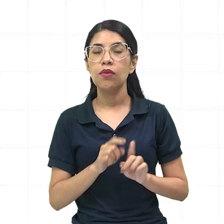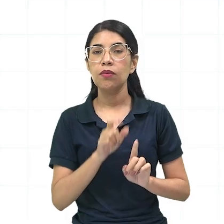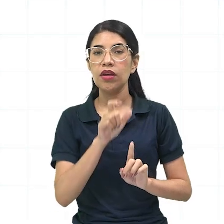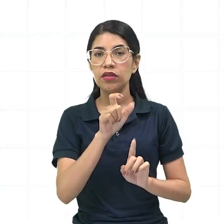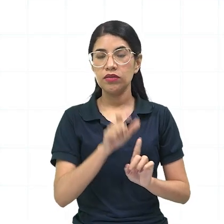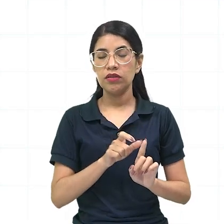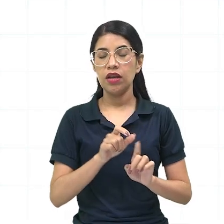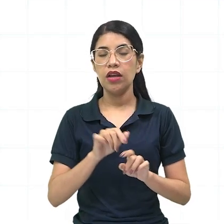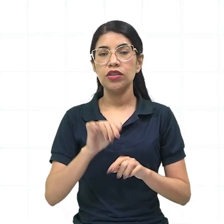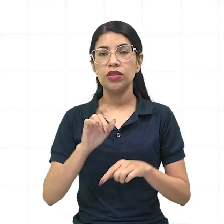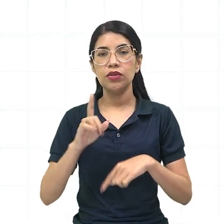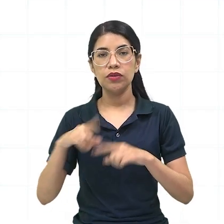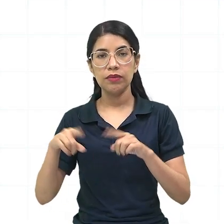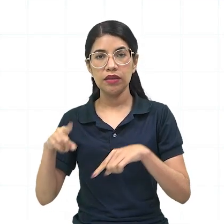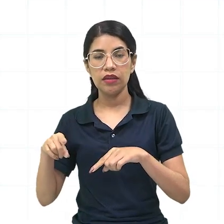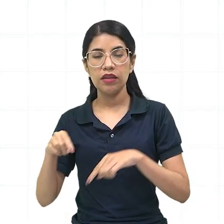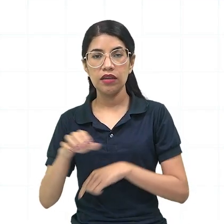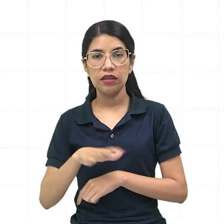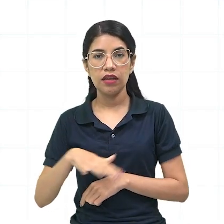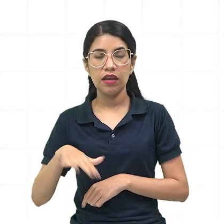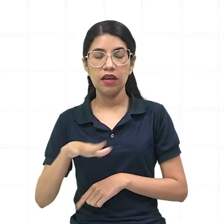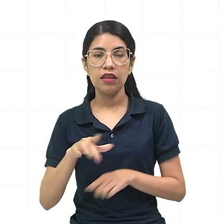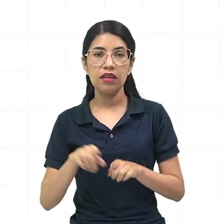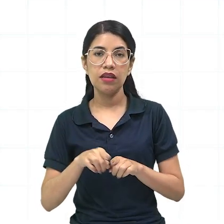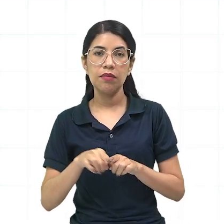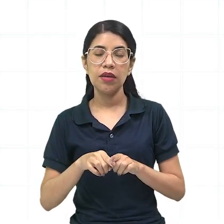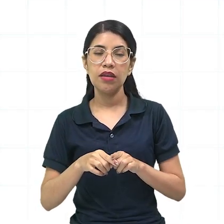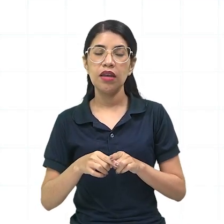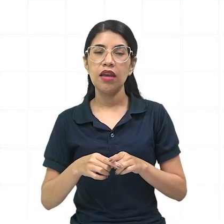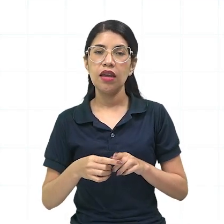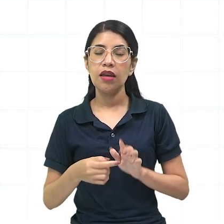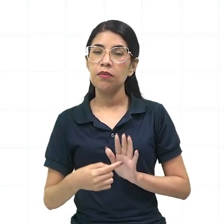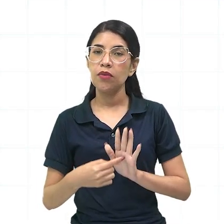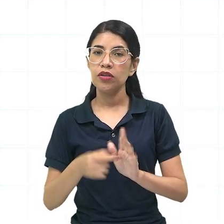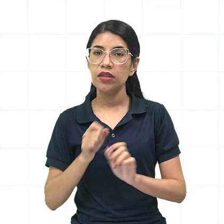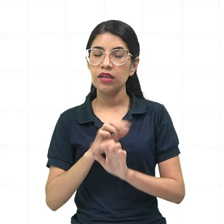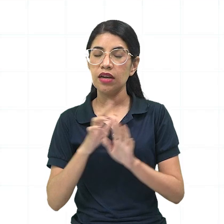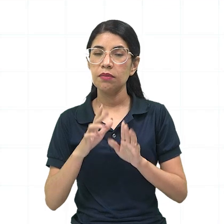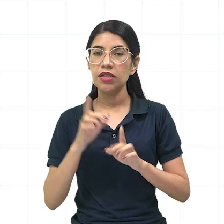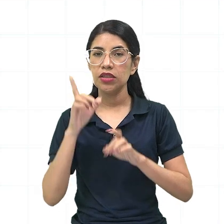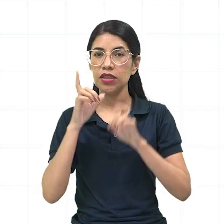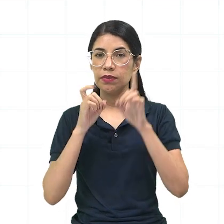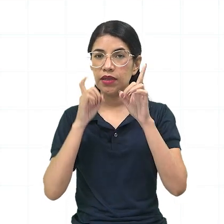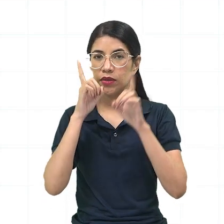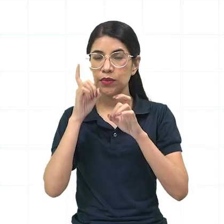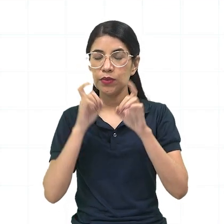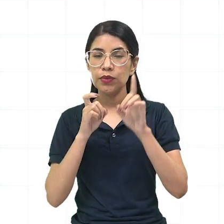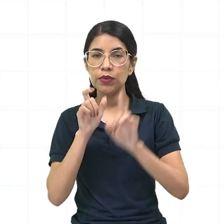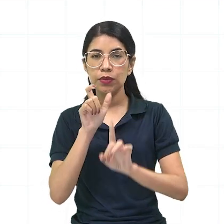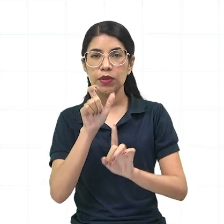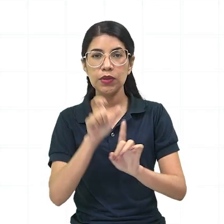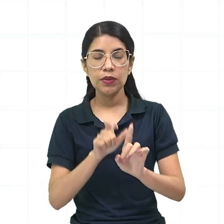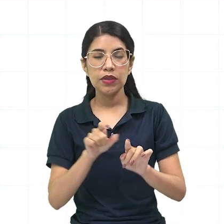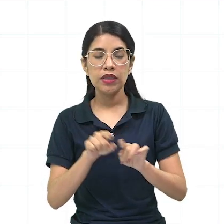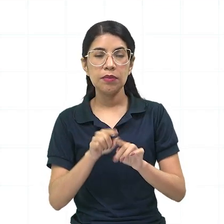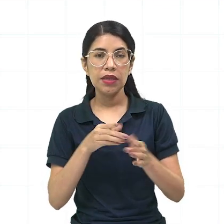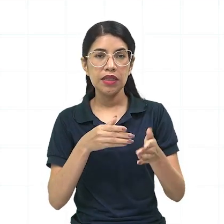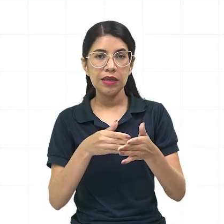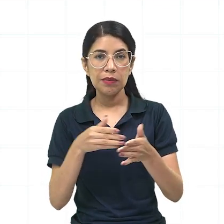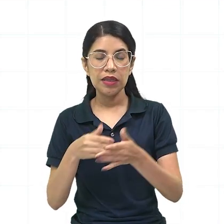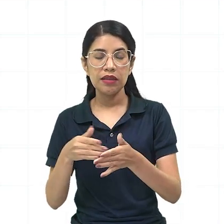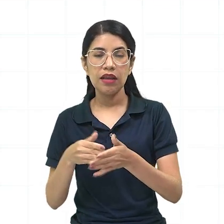os objetos. Pode enfatizar as expressões do ator. Pode limitar o espaço